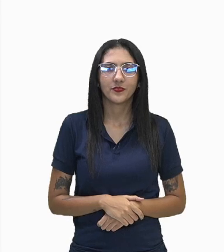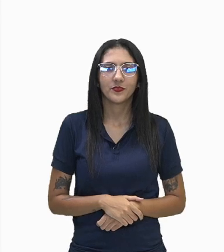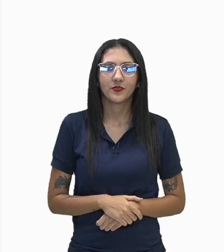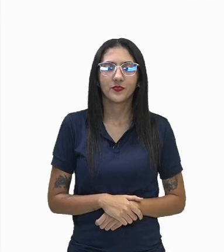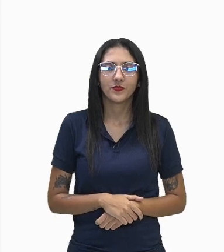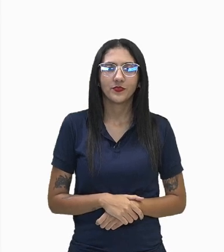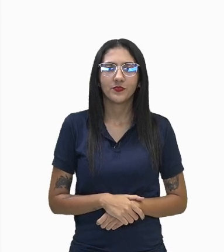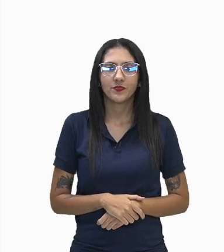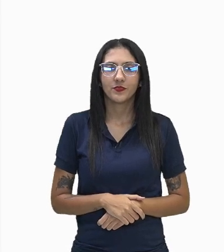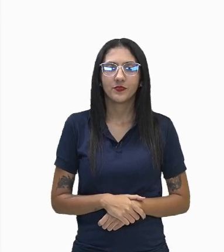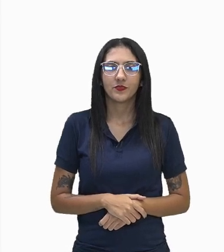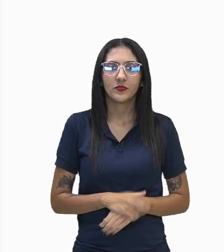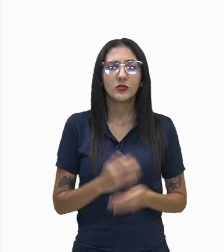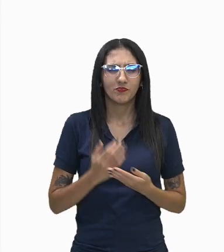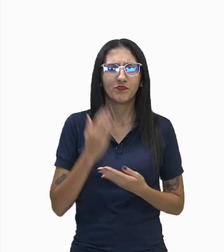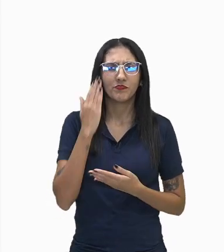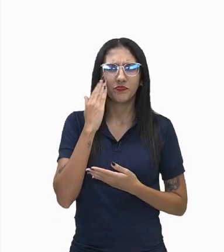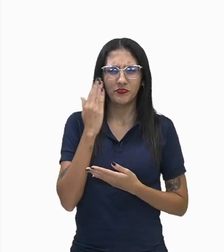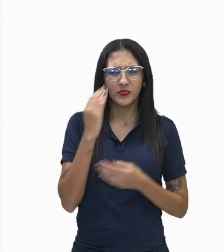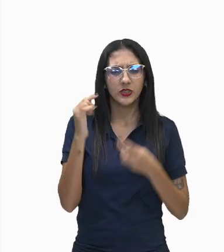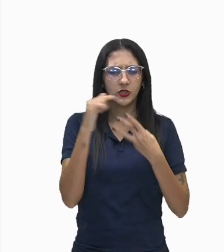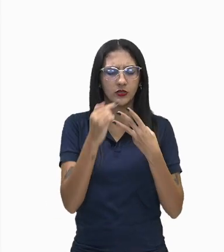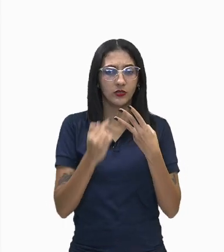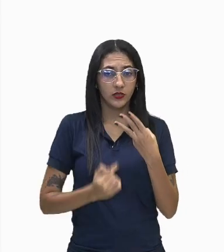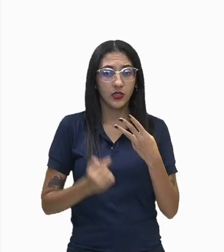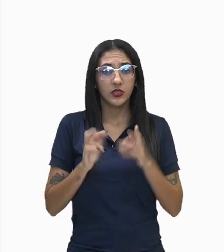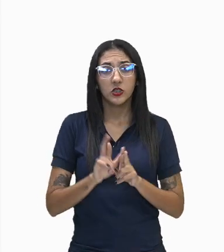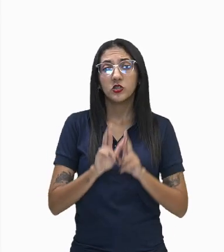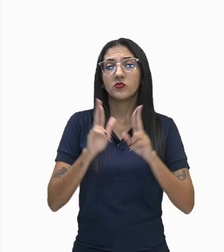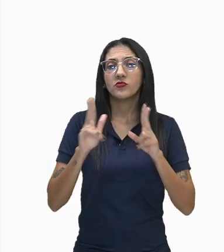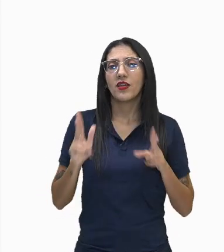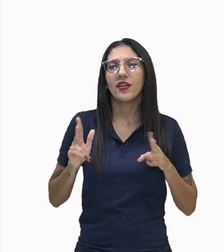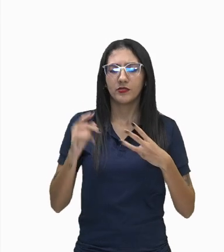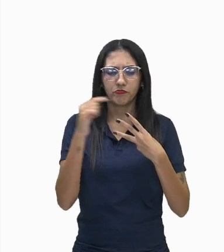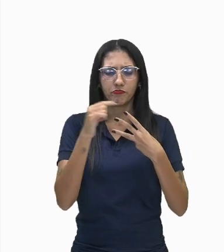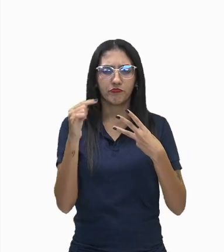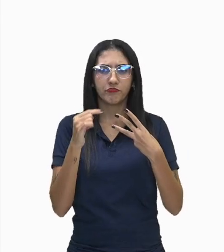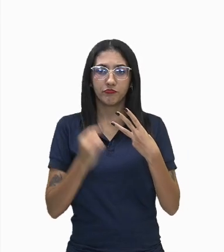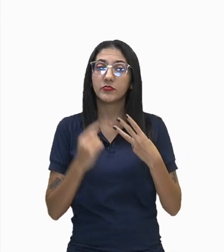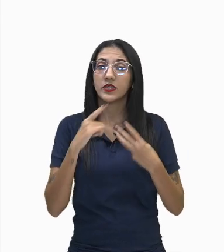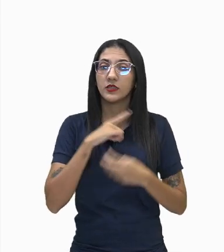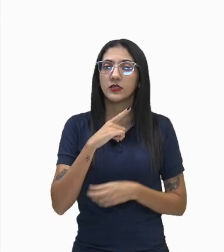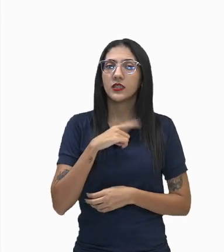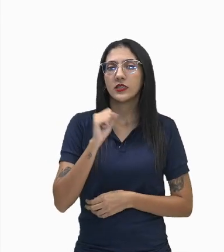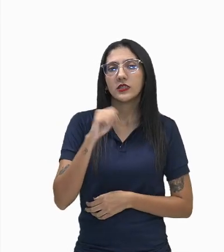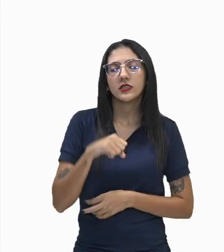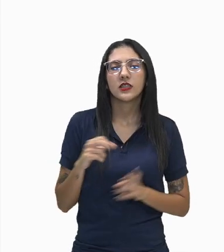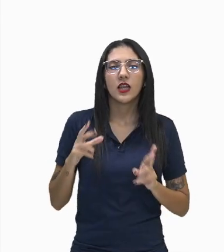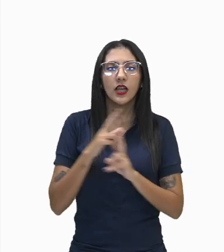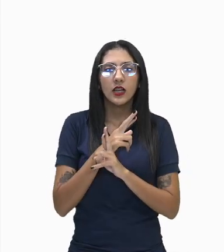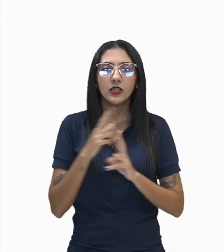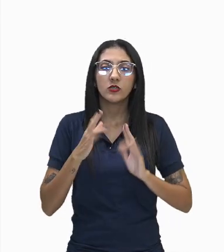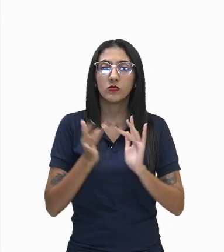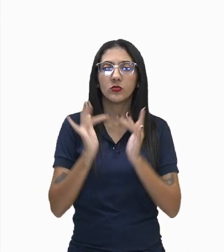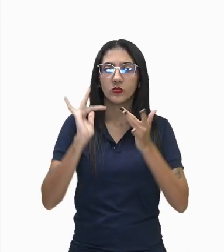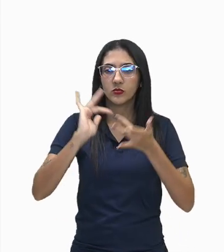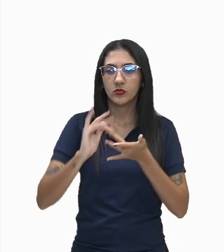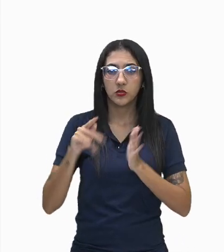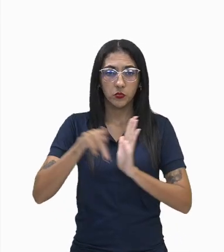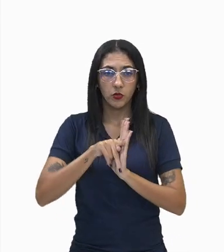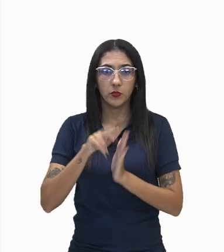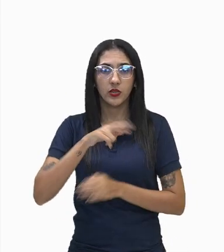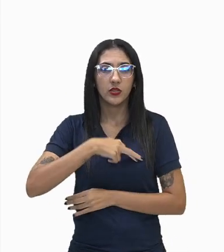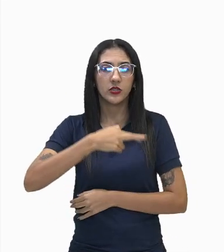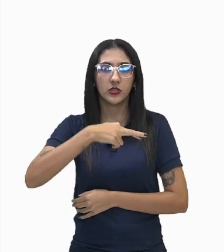Então, apesar de serem coisas diferentes, esses três elementos estão relacionados no contexto